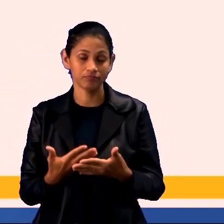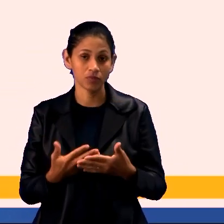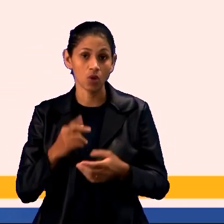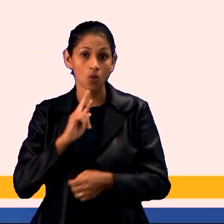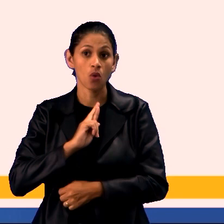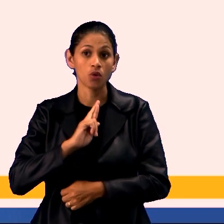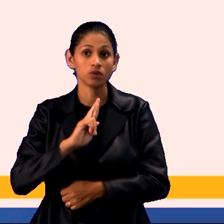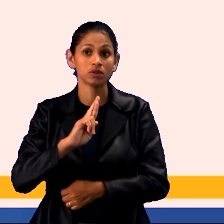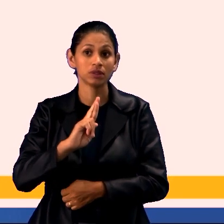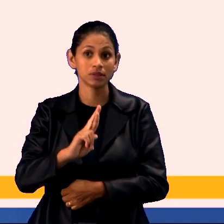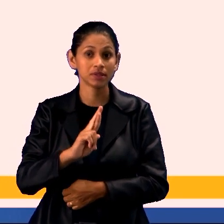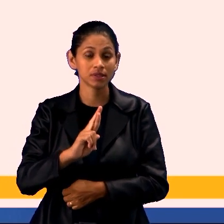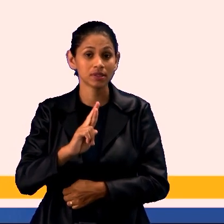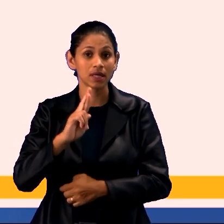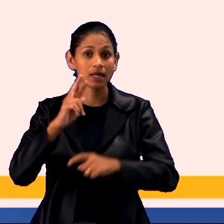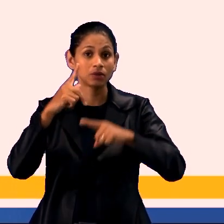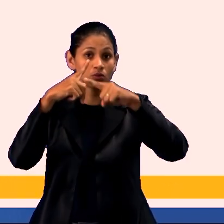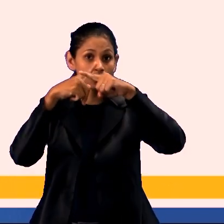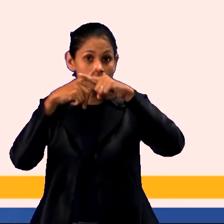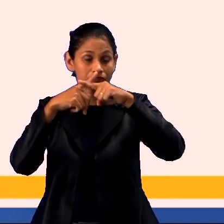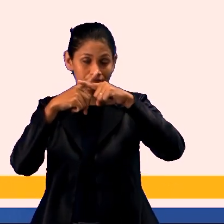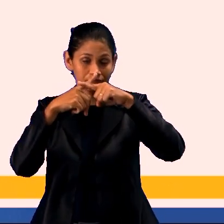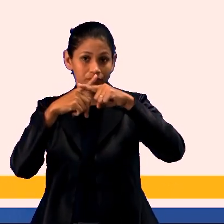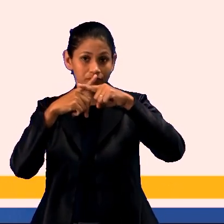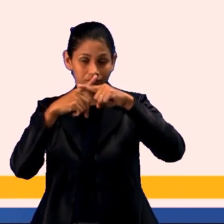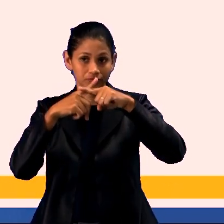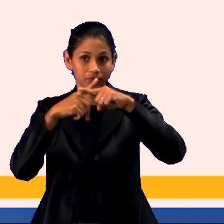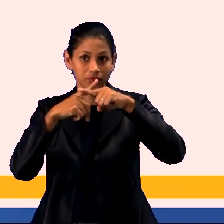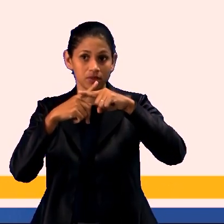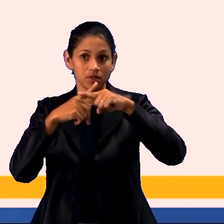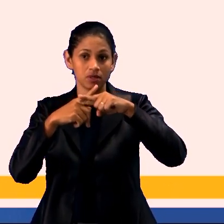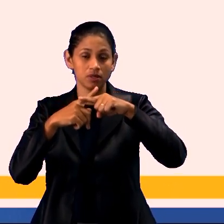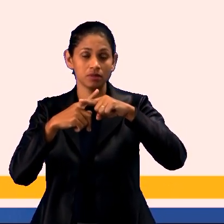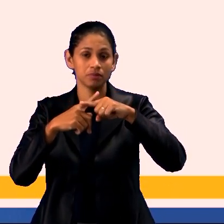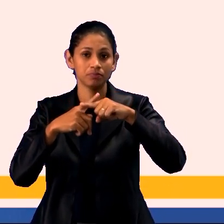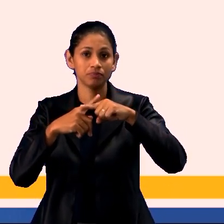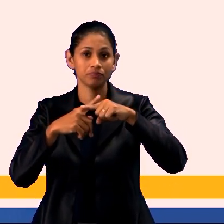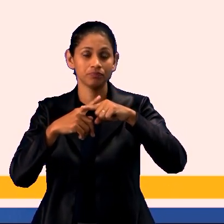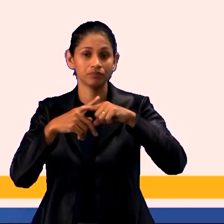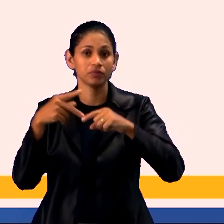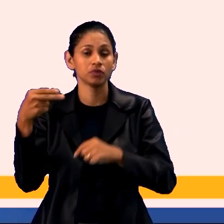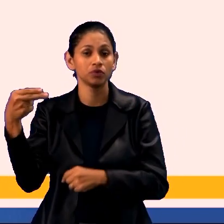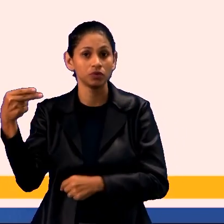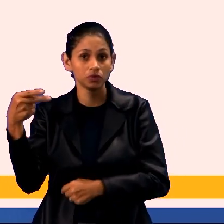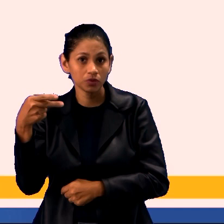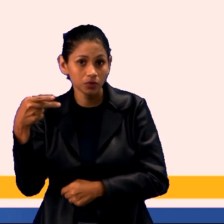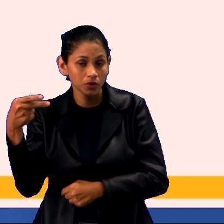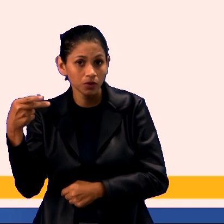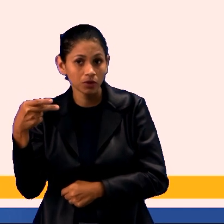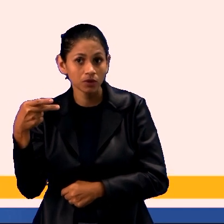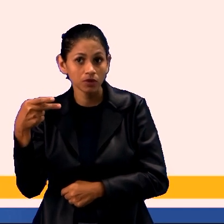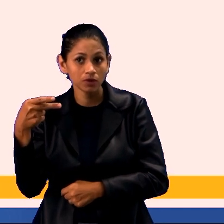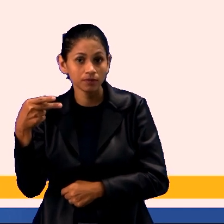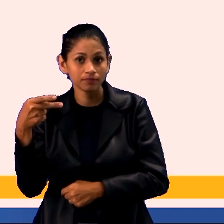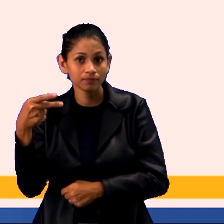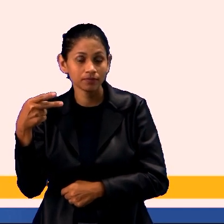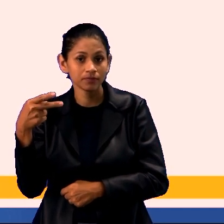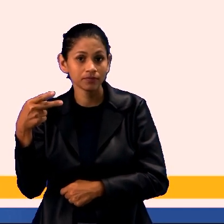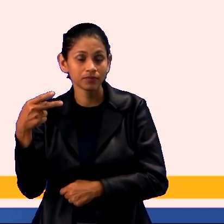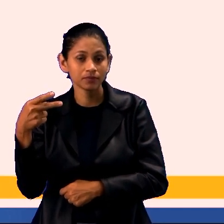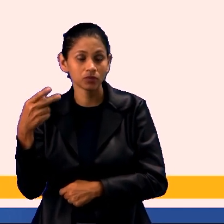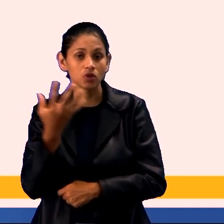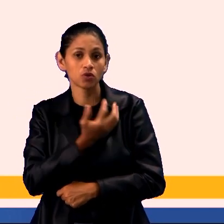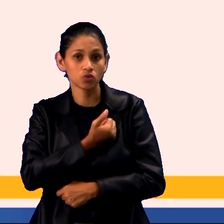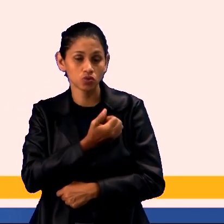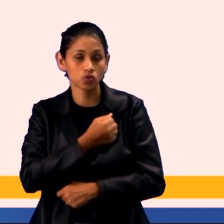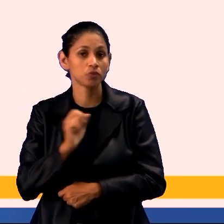o resultado dessa multiplicação fica exatamente na localização dos